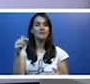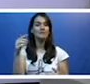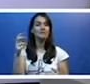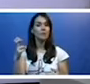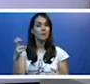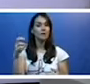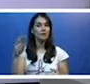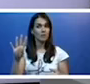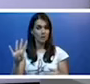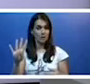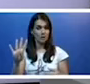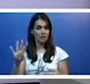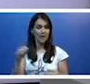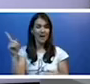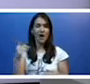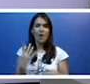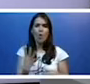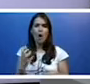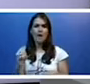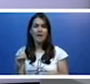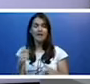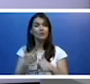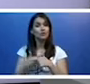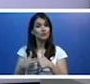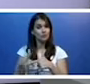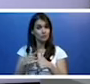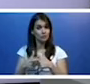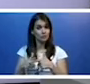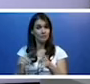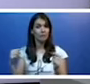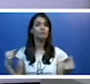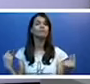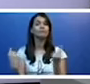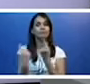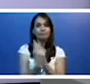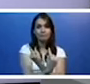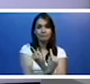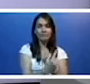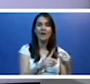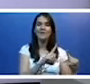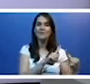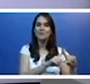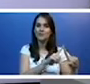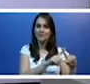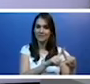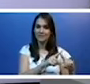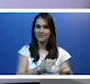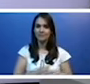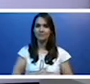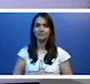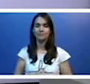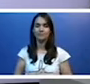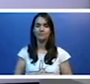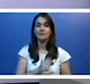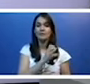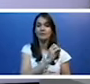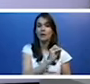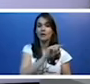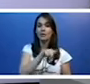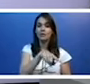40 aqui tá dividindo em baixo uma divisão na fração vai passar para cá fazendo uma conta de vejo